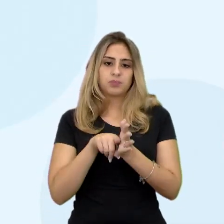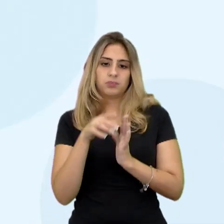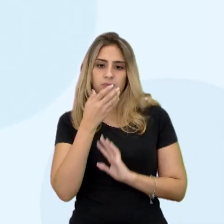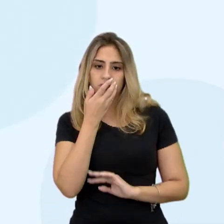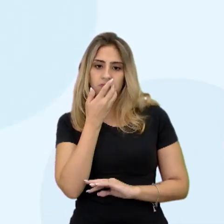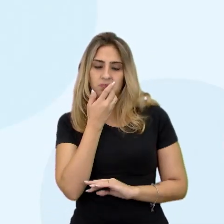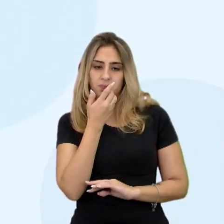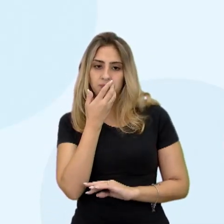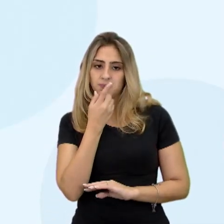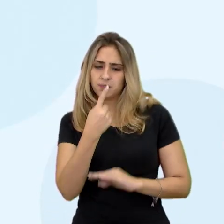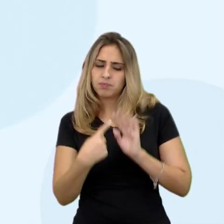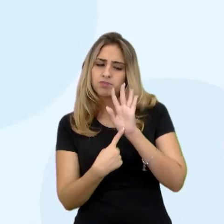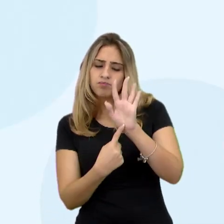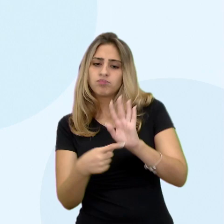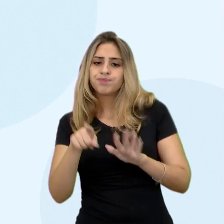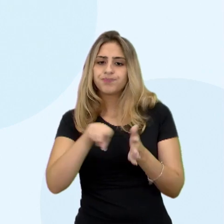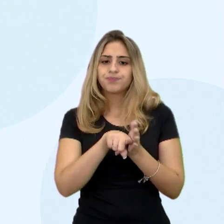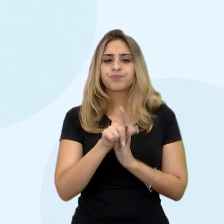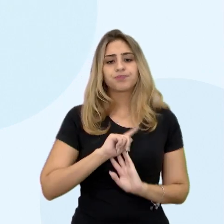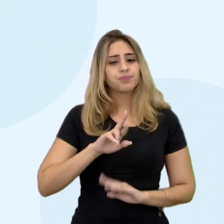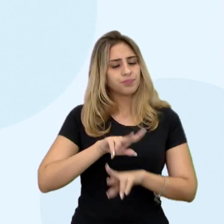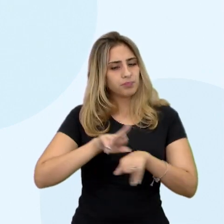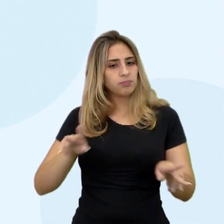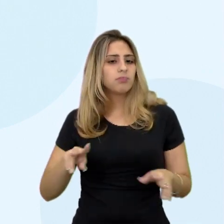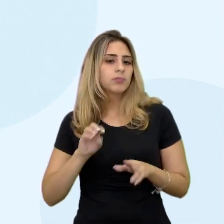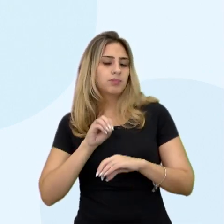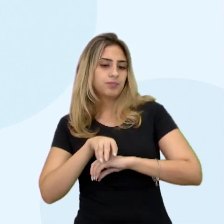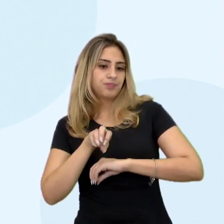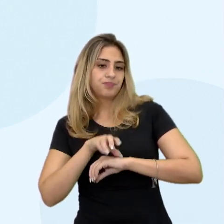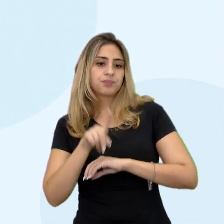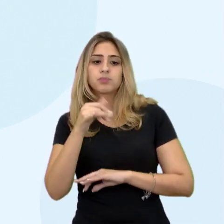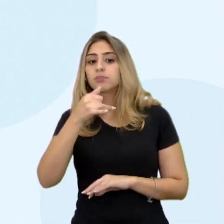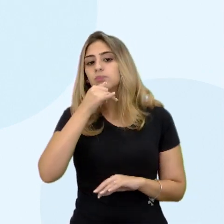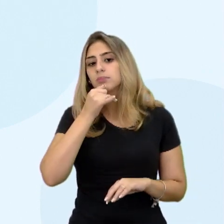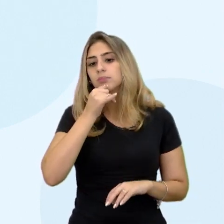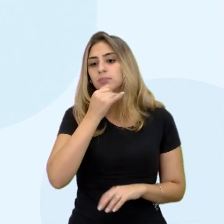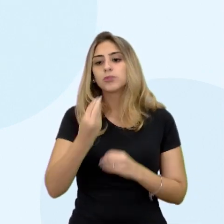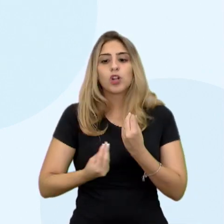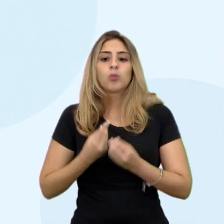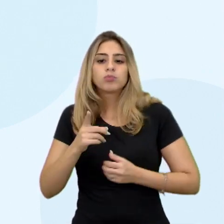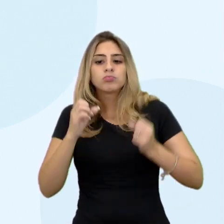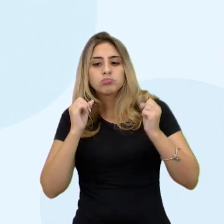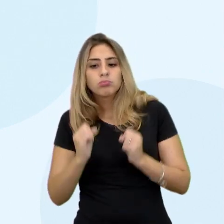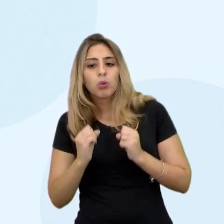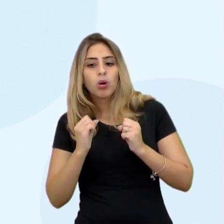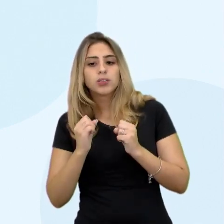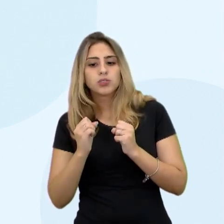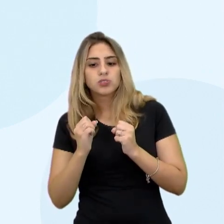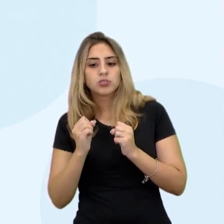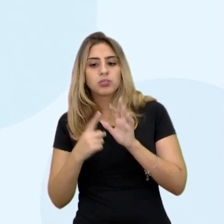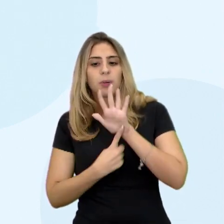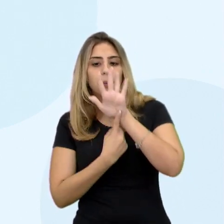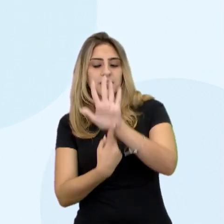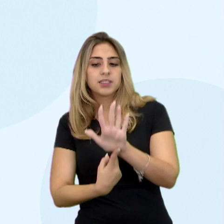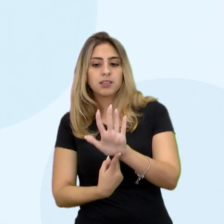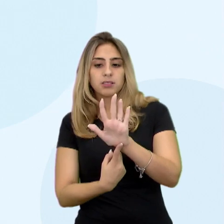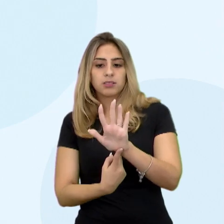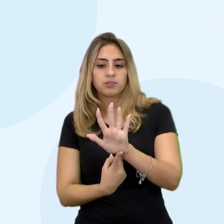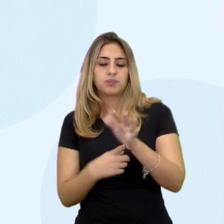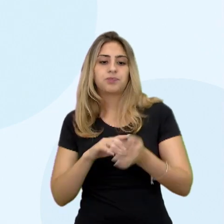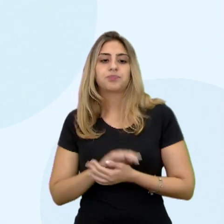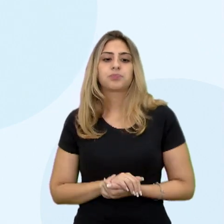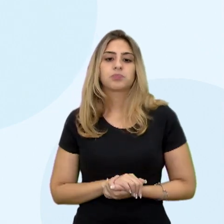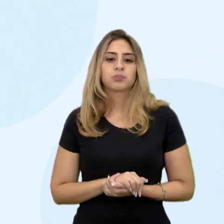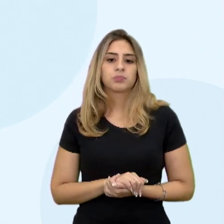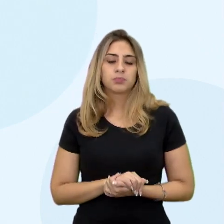dessa pesquisa, né? São várias sugestões aí. Isso, são alguns exemplos aí de como é que vocês podem apresentar a biografia. Isso,